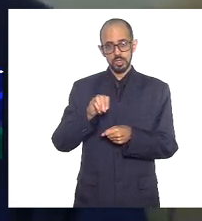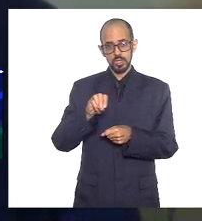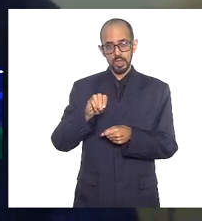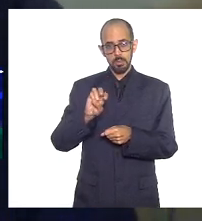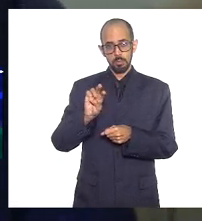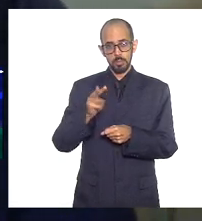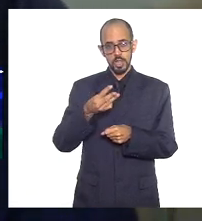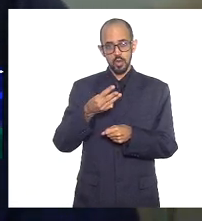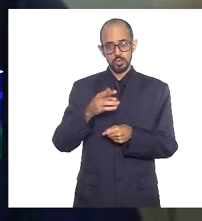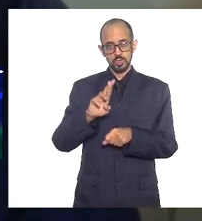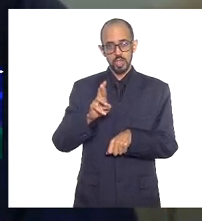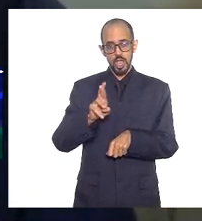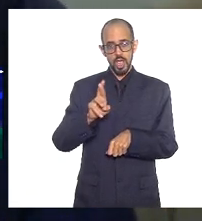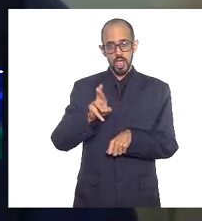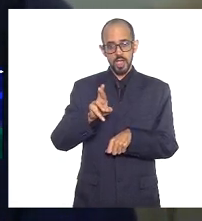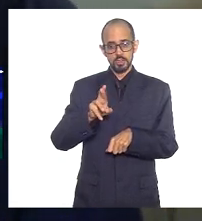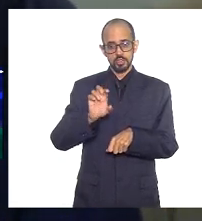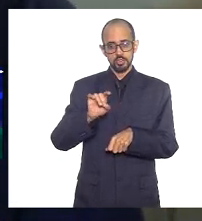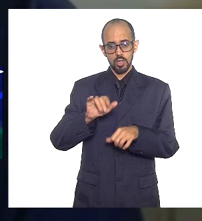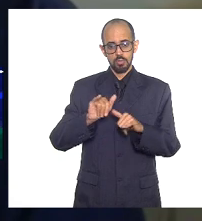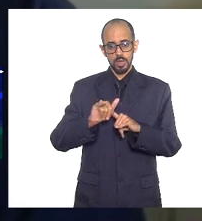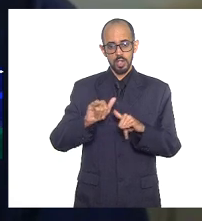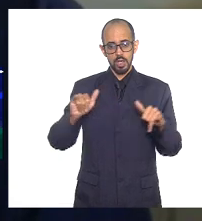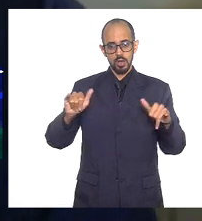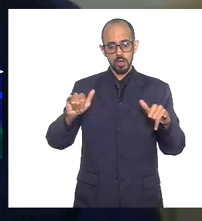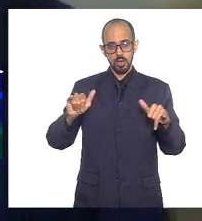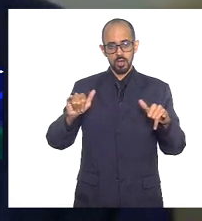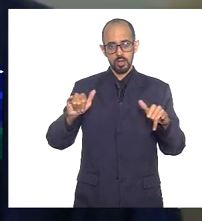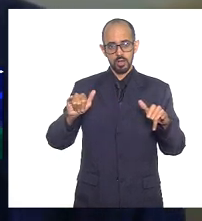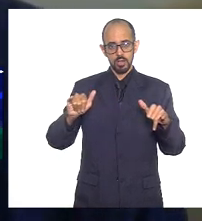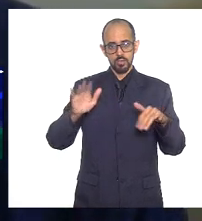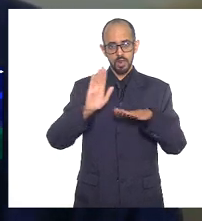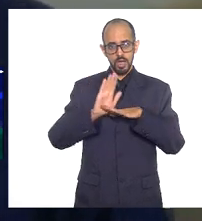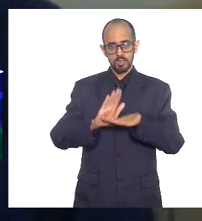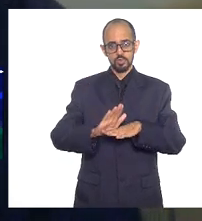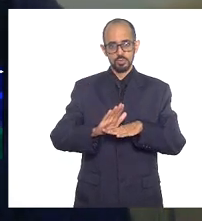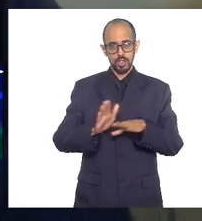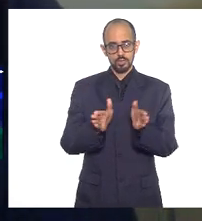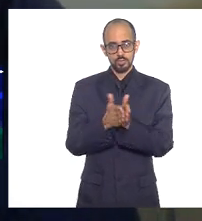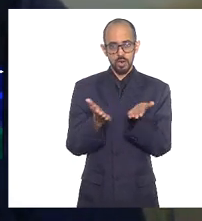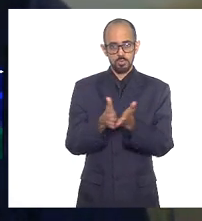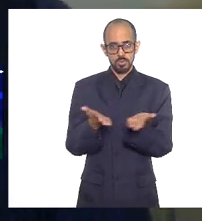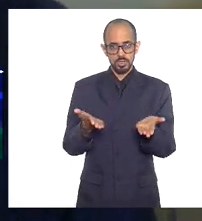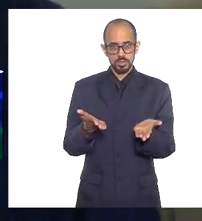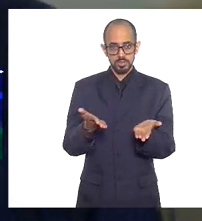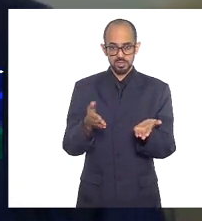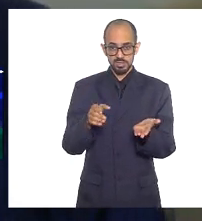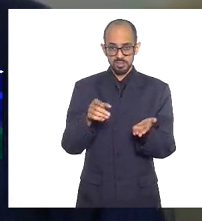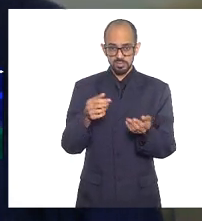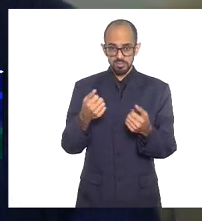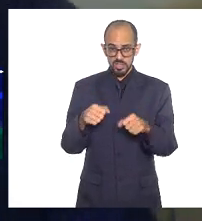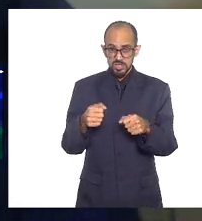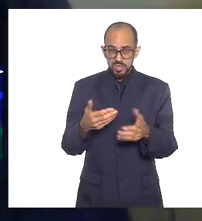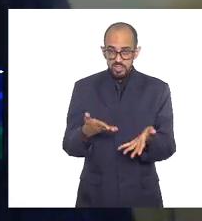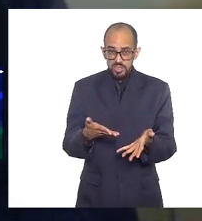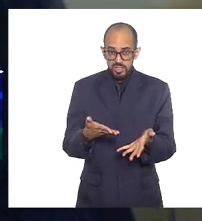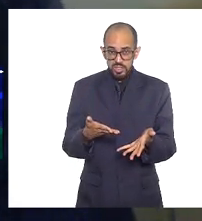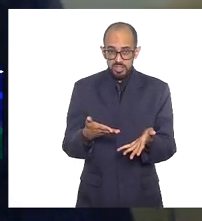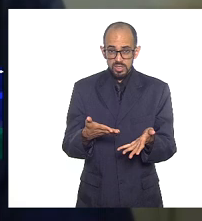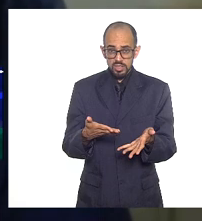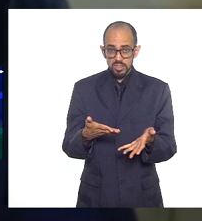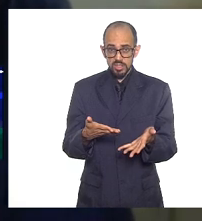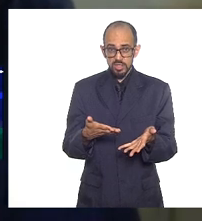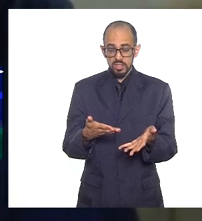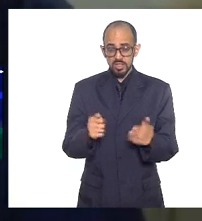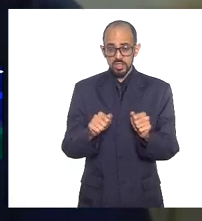para publicizar que está ajudando os mais pobres como isso fosse necessário por que que não